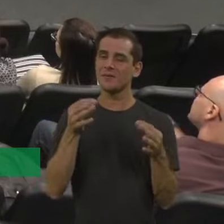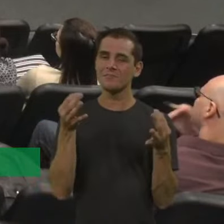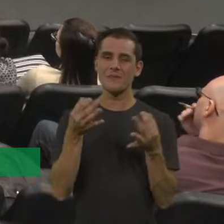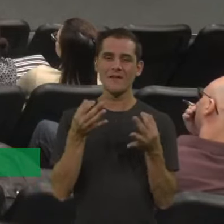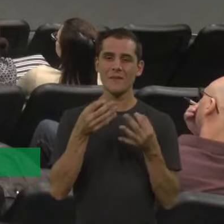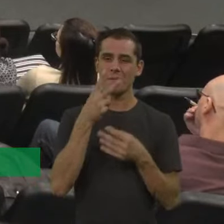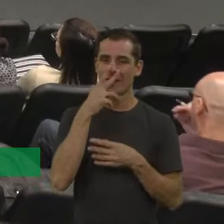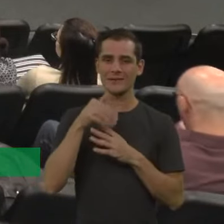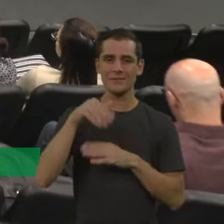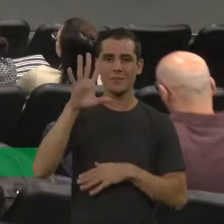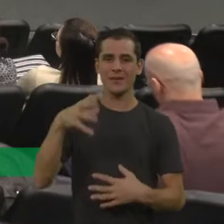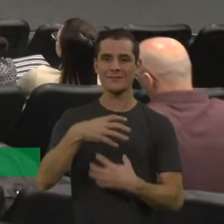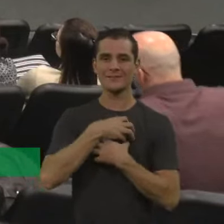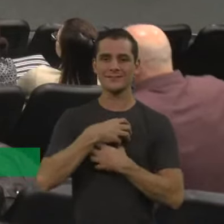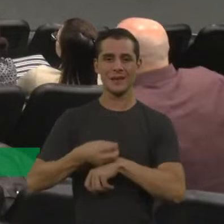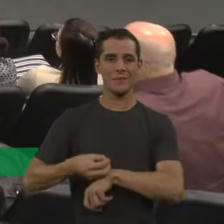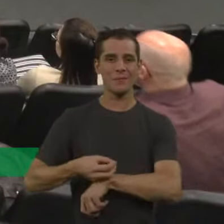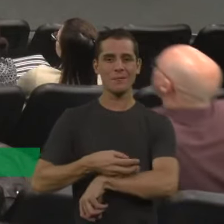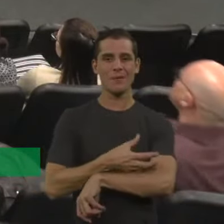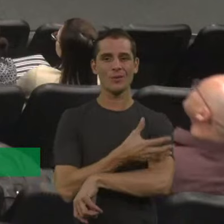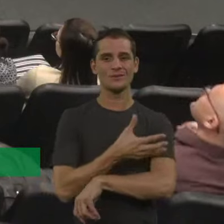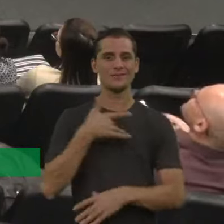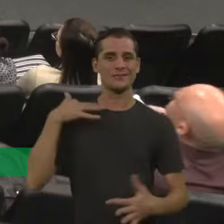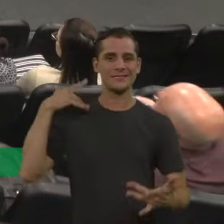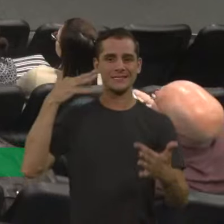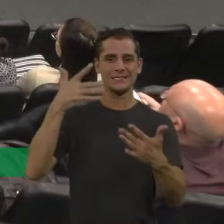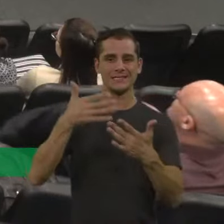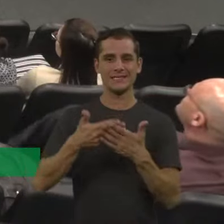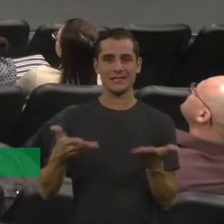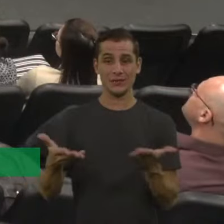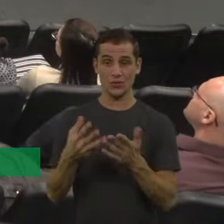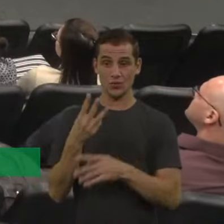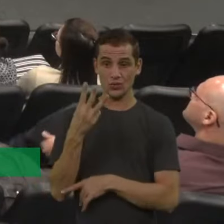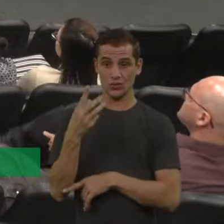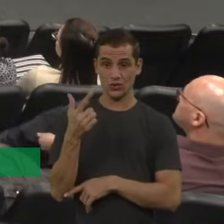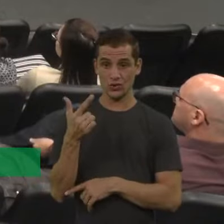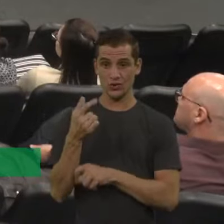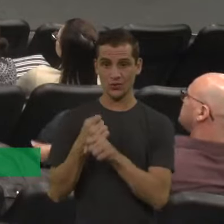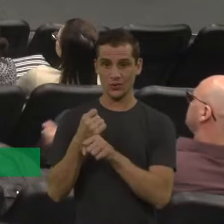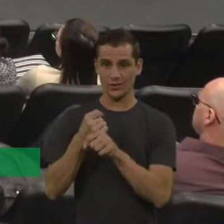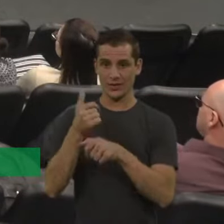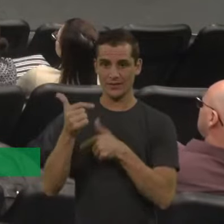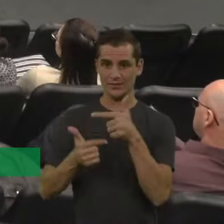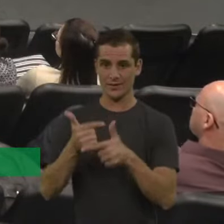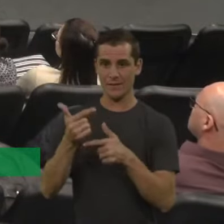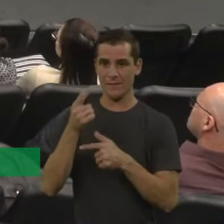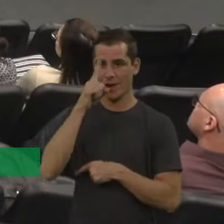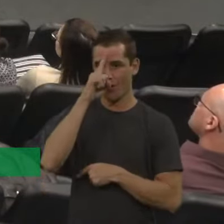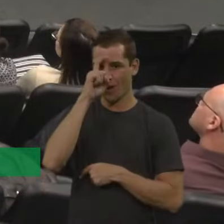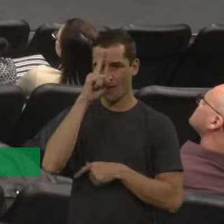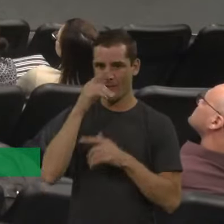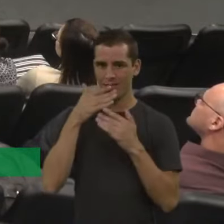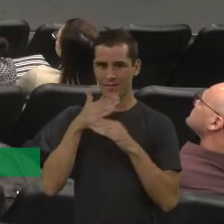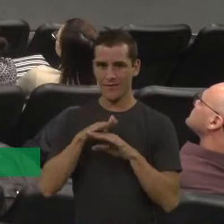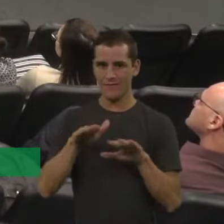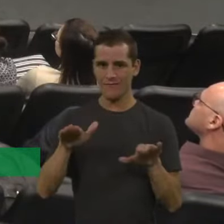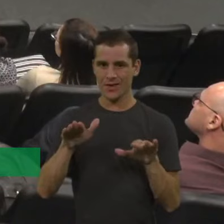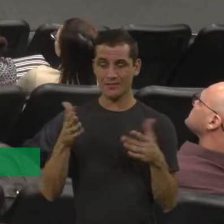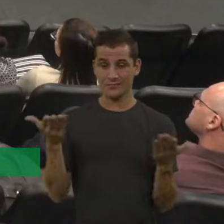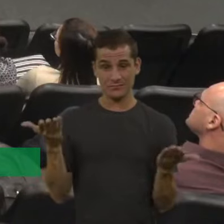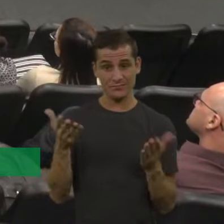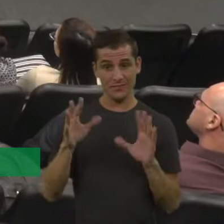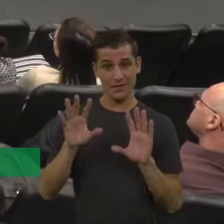emocionantes que eu recebi até hoje, nesses 32 anos de hospital infantil. Então, era isso que eu tinha para falar para